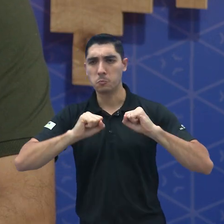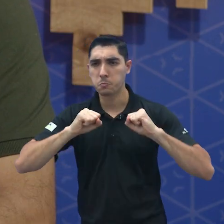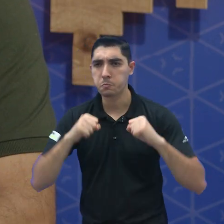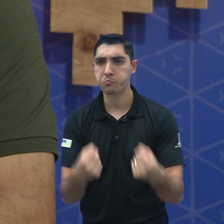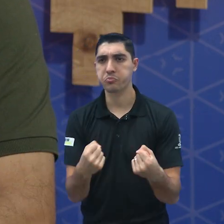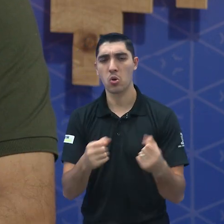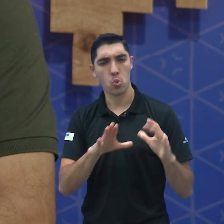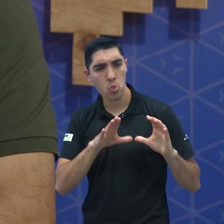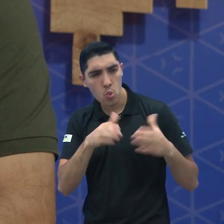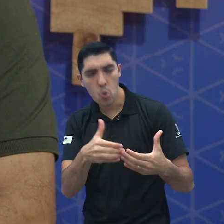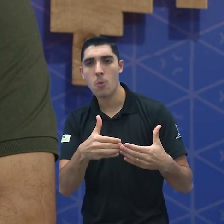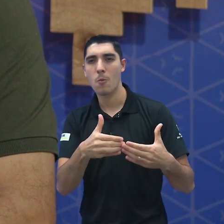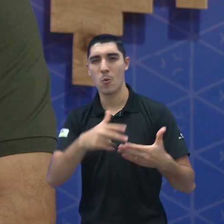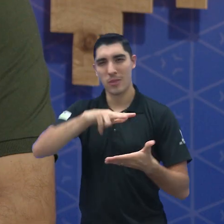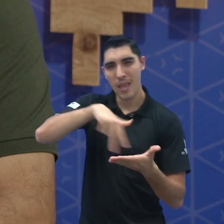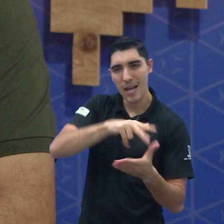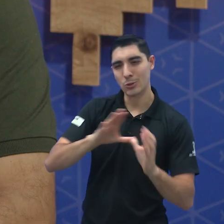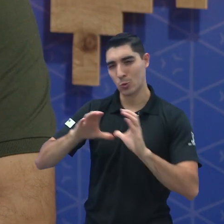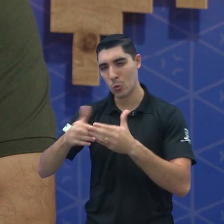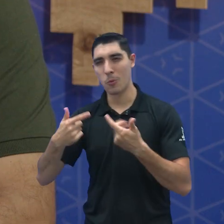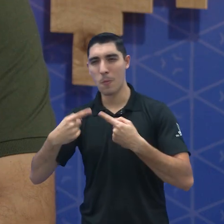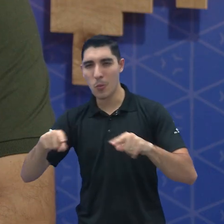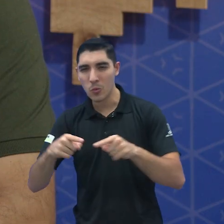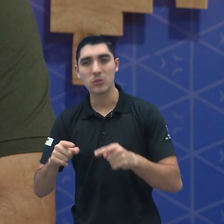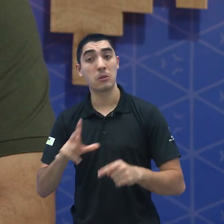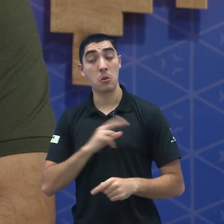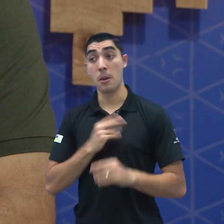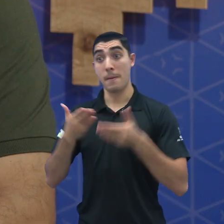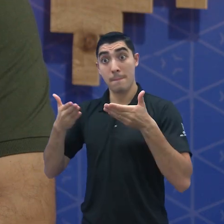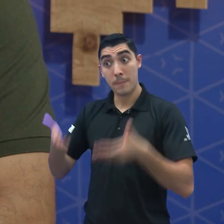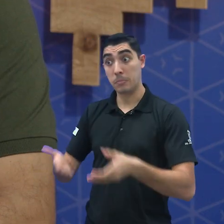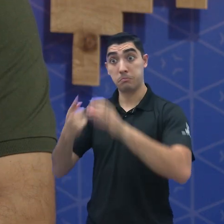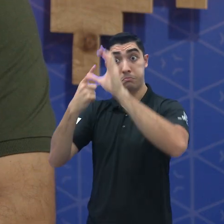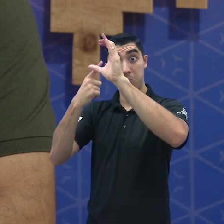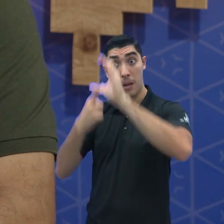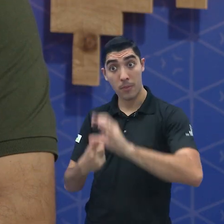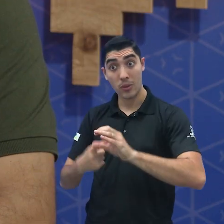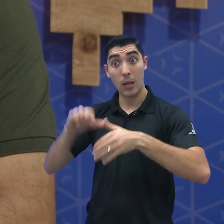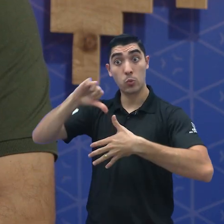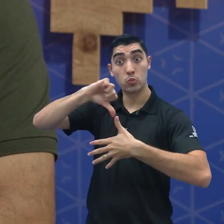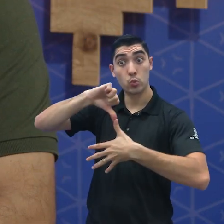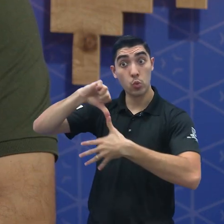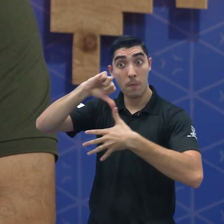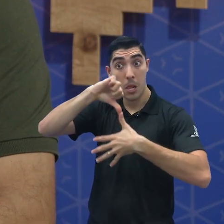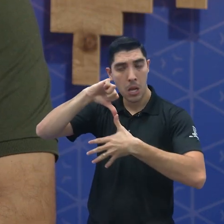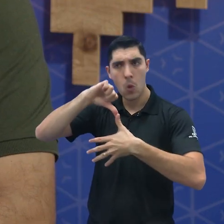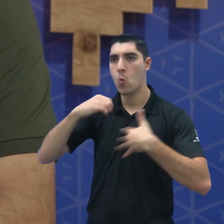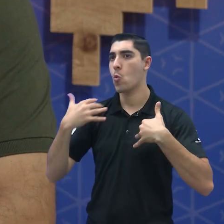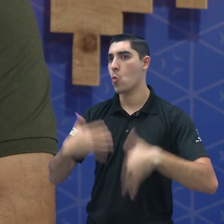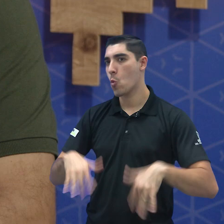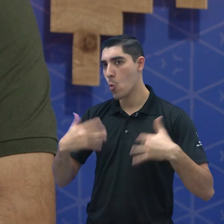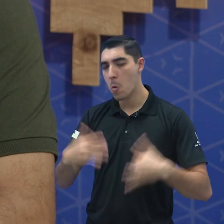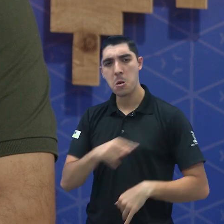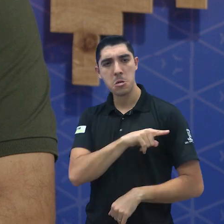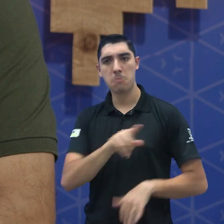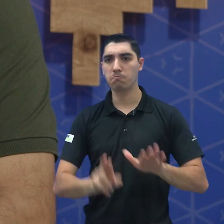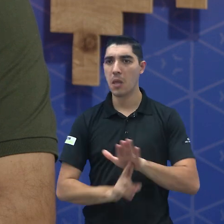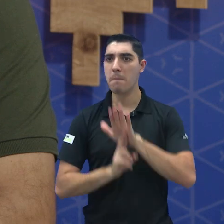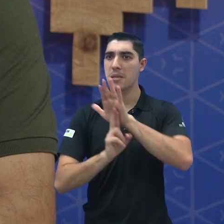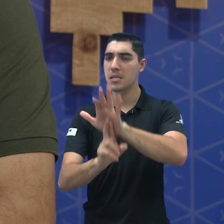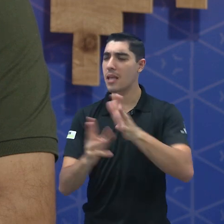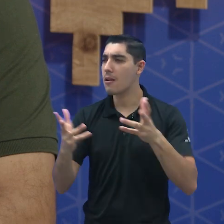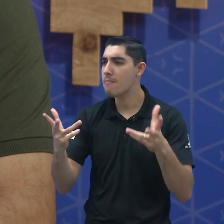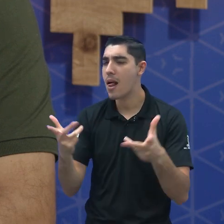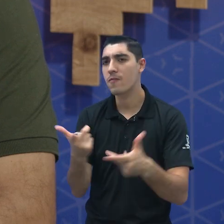corpo coreográfico e corpo musical, em estar participando de um campeonato tão grandioso, que é um sul-americano, e eles representaram muito bem a